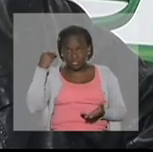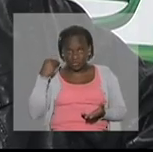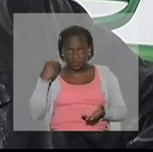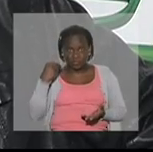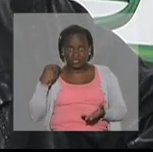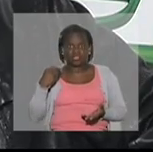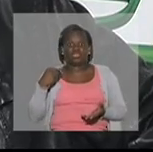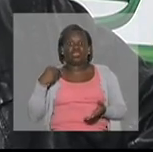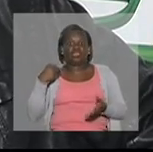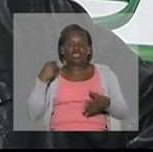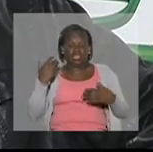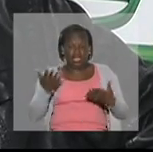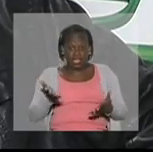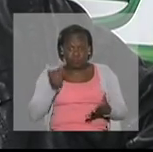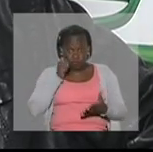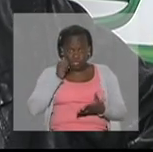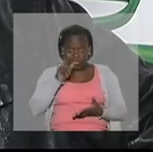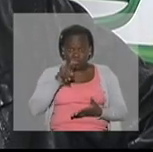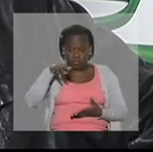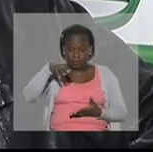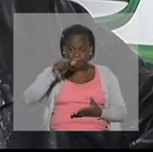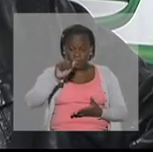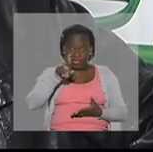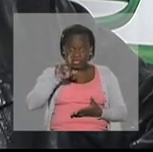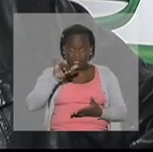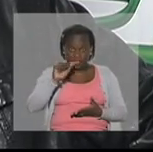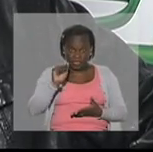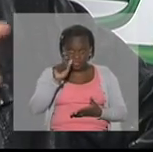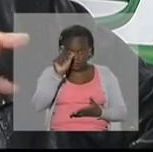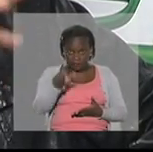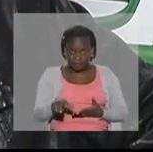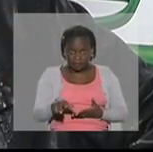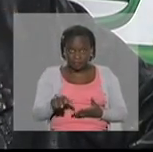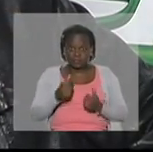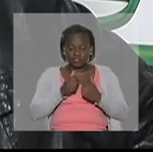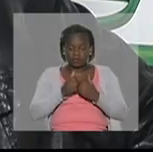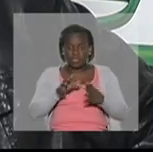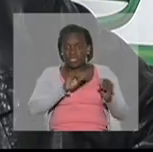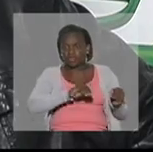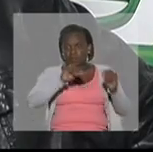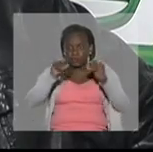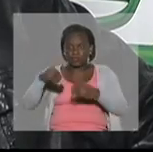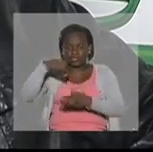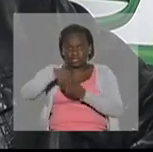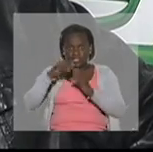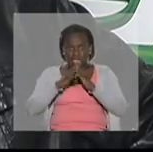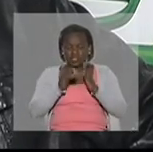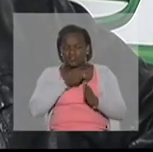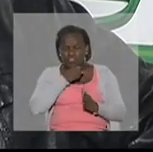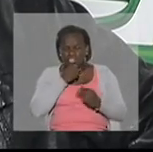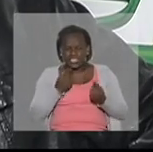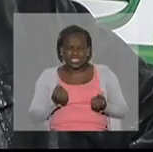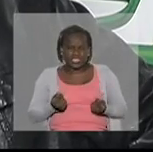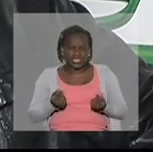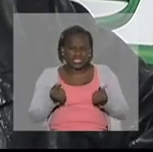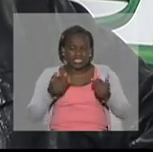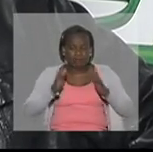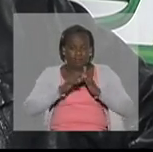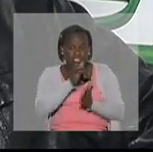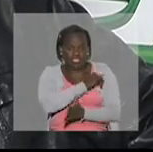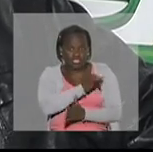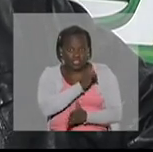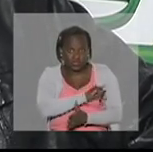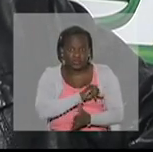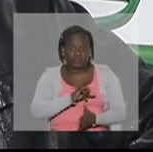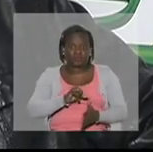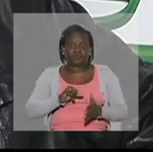memória. E essa personagem, a Maria, começa ela sendo levada para a casa da avó, que é muito rica, no Rio